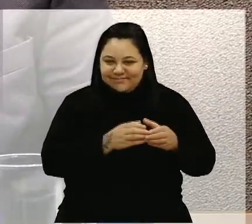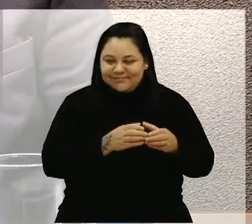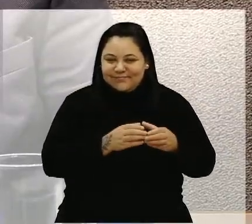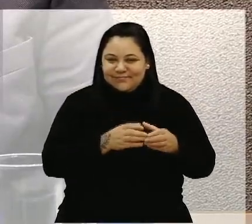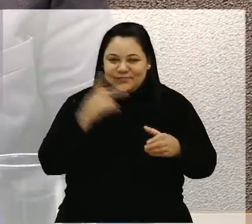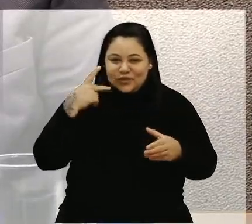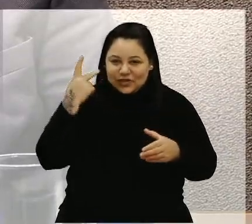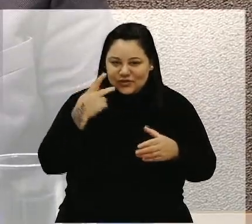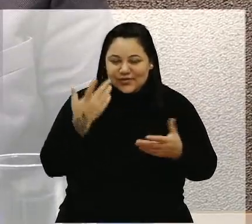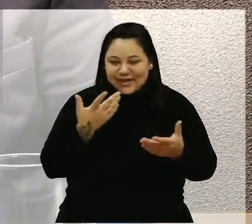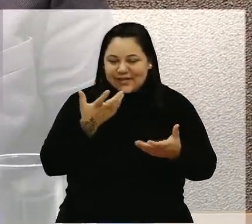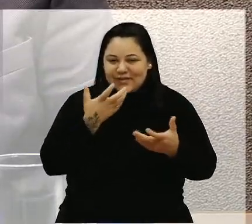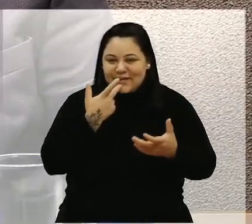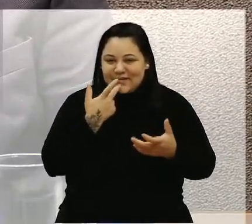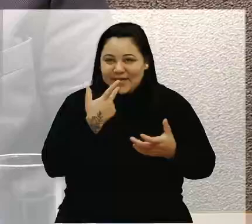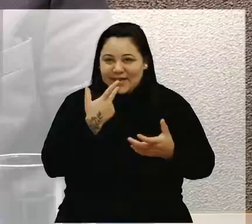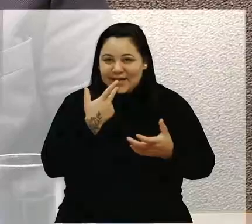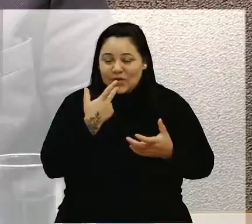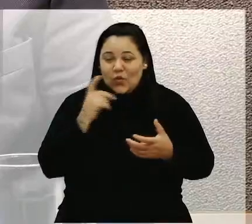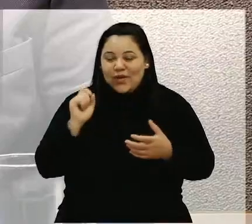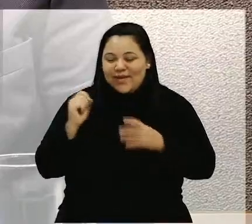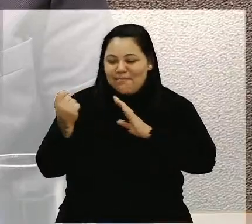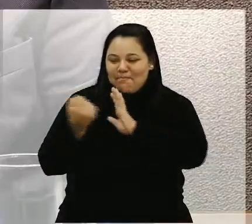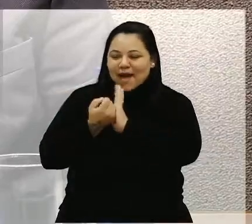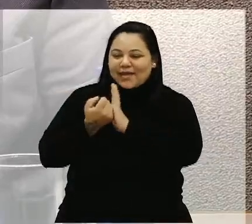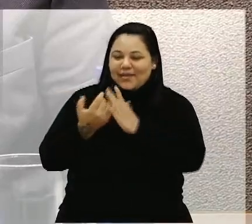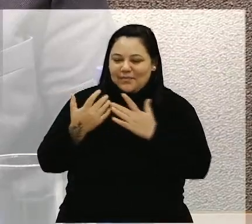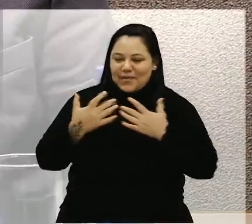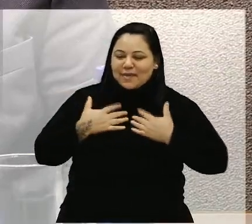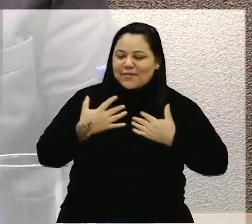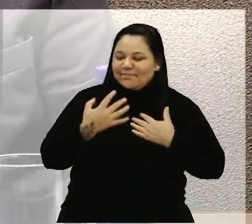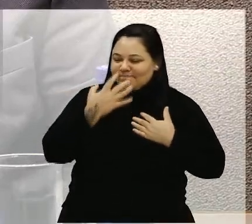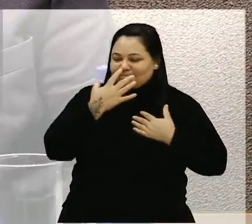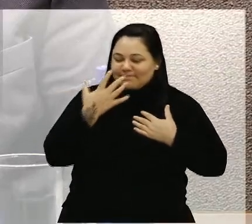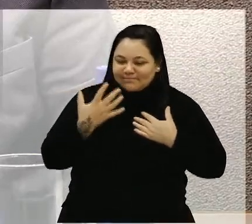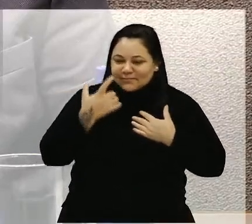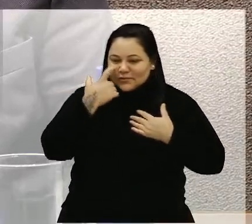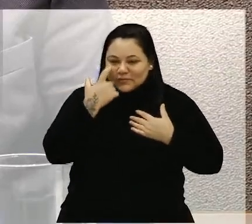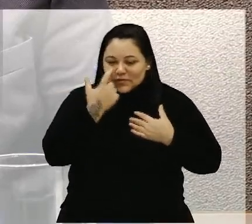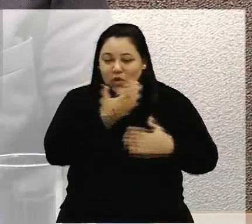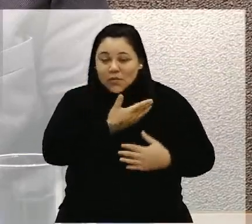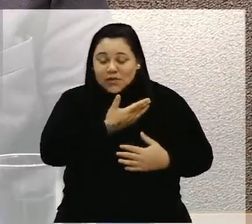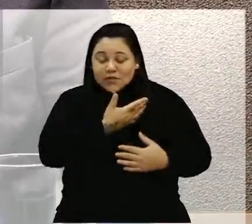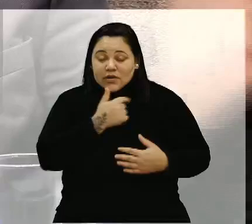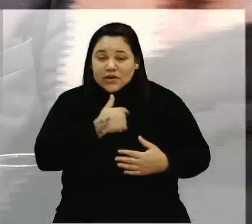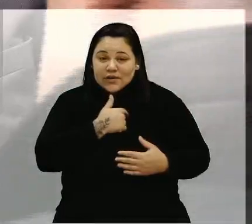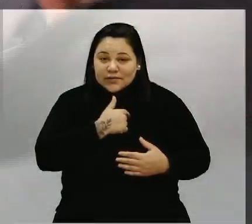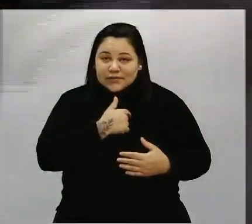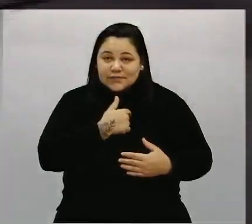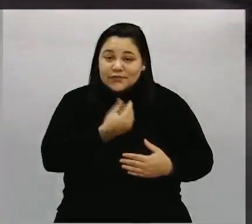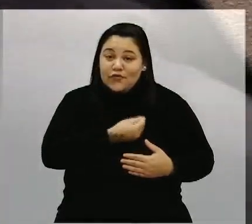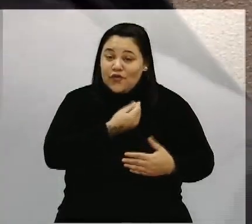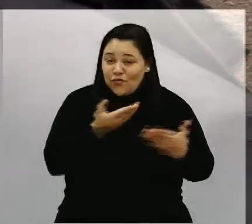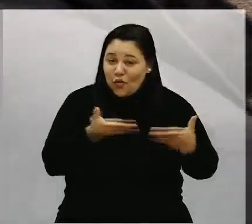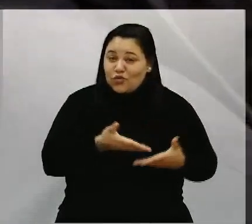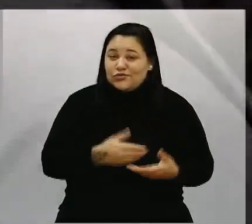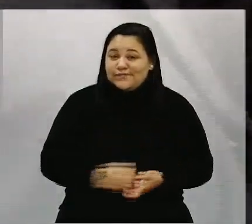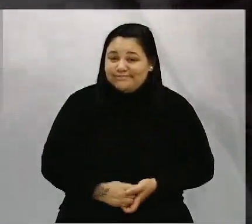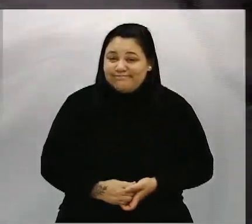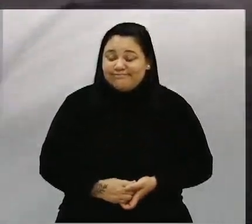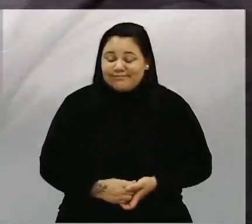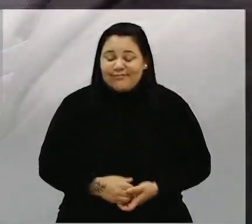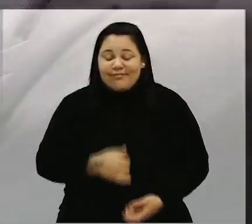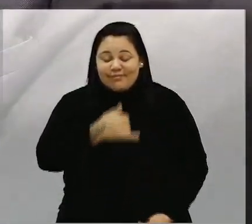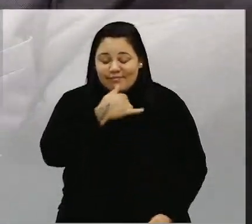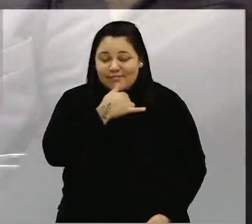a mesma coisa que lhe choca na questão do rever o amigo, eu estou vivenciando hoje. E é